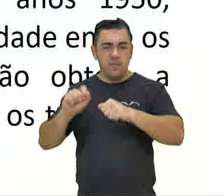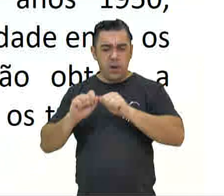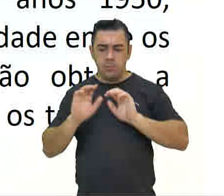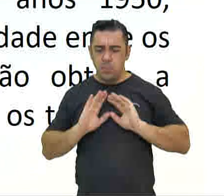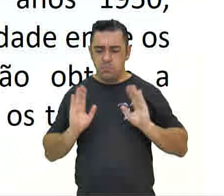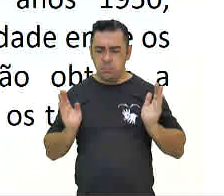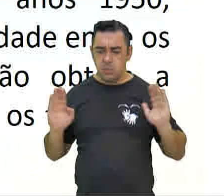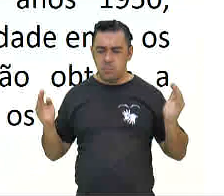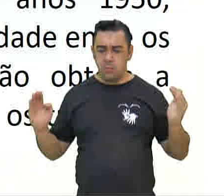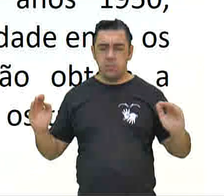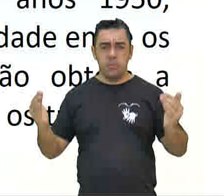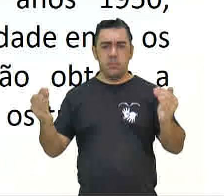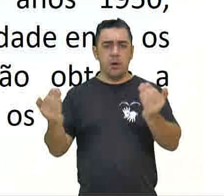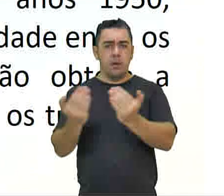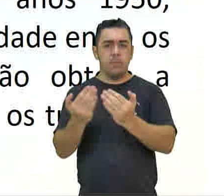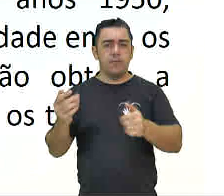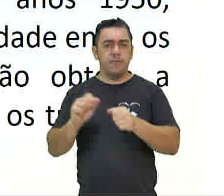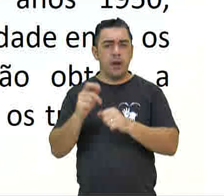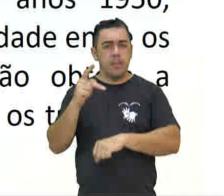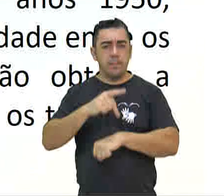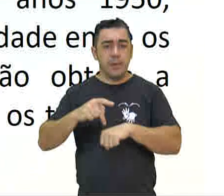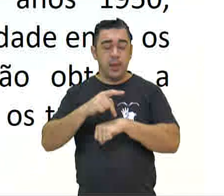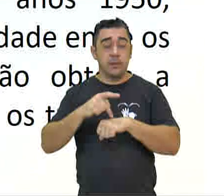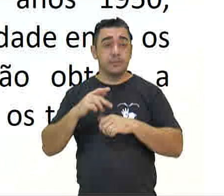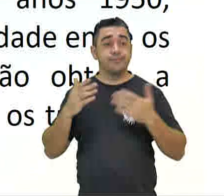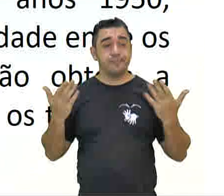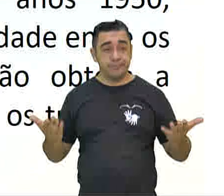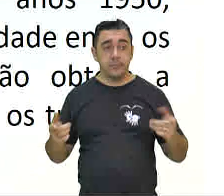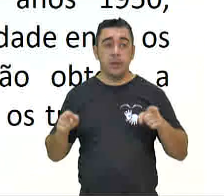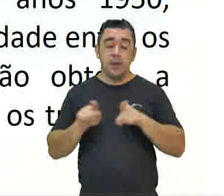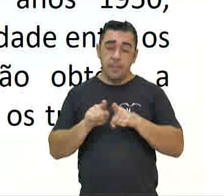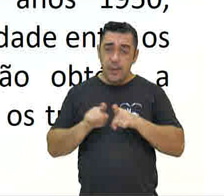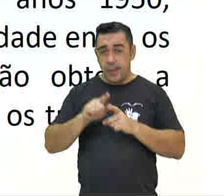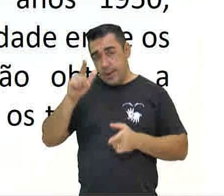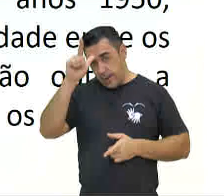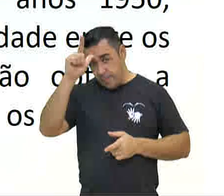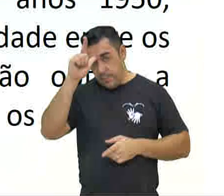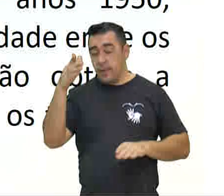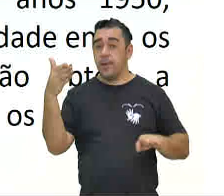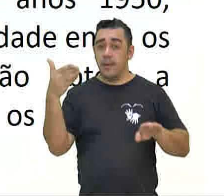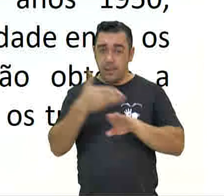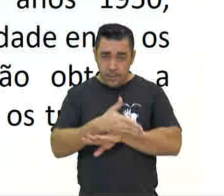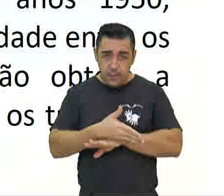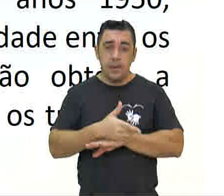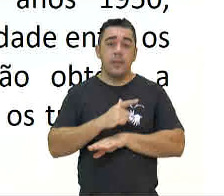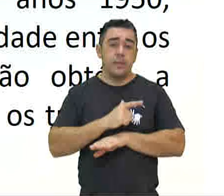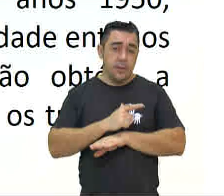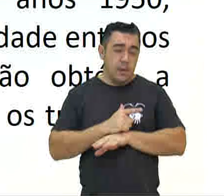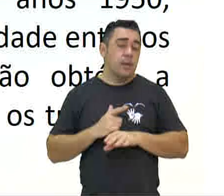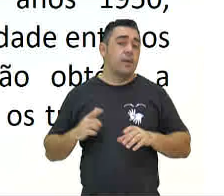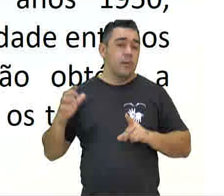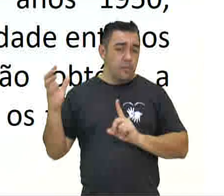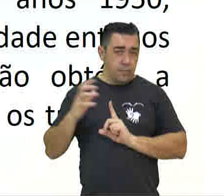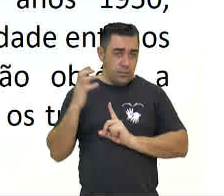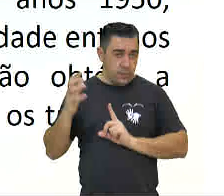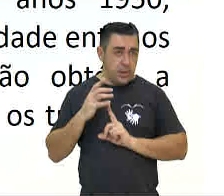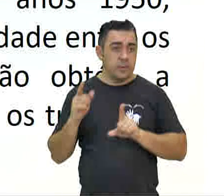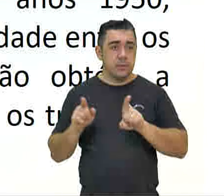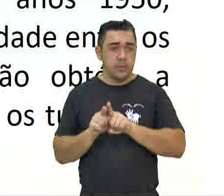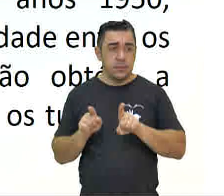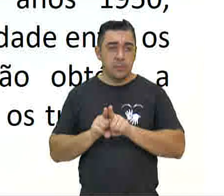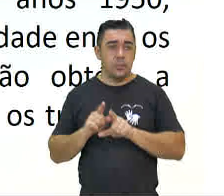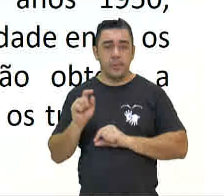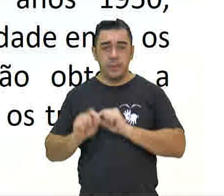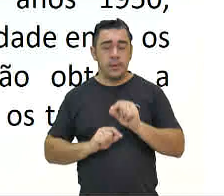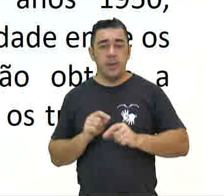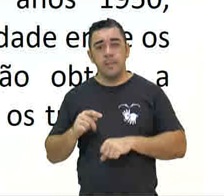vai transformar isso num país. Os belgas também têm influência nesta área e vira